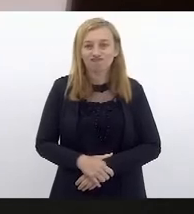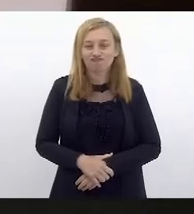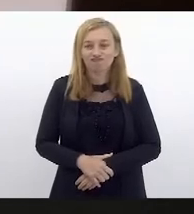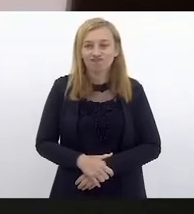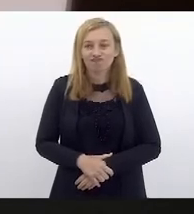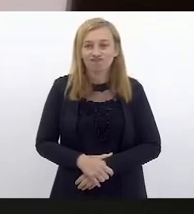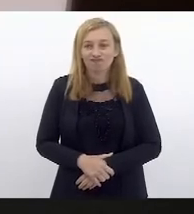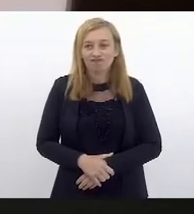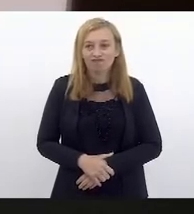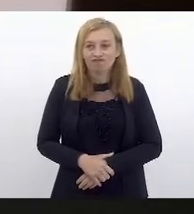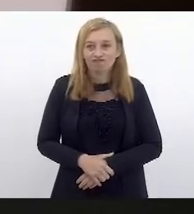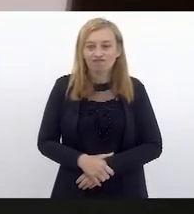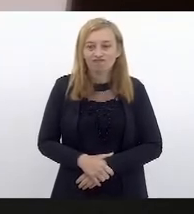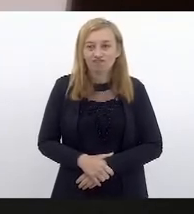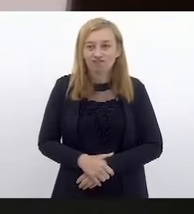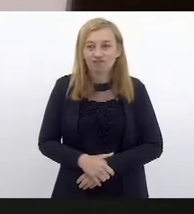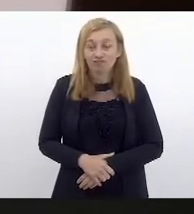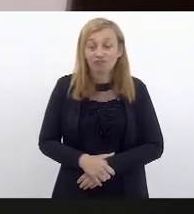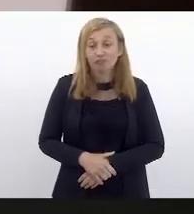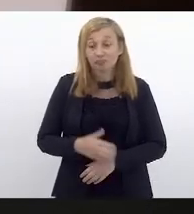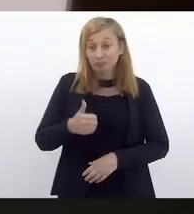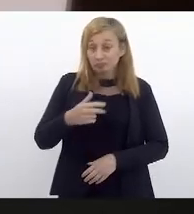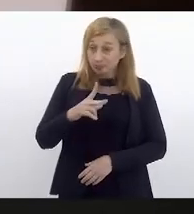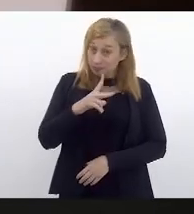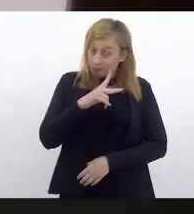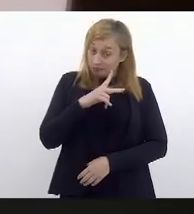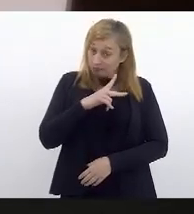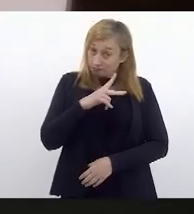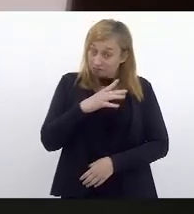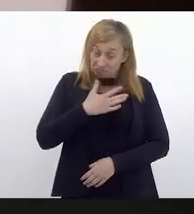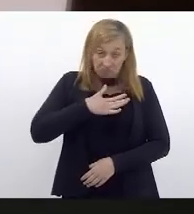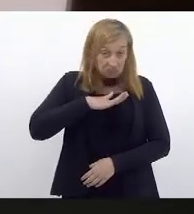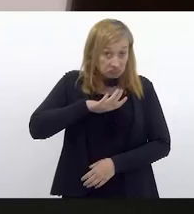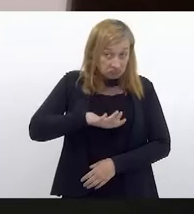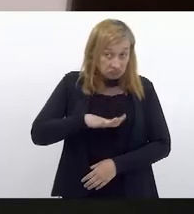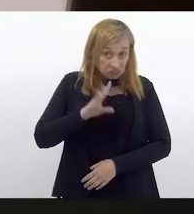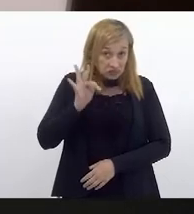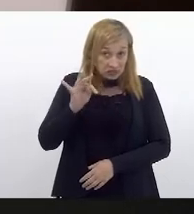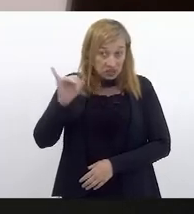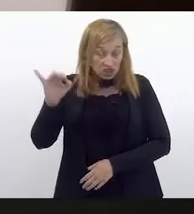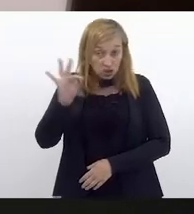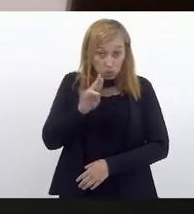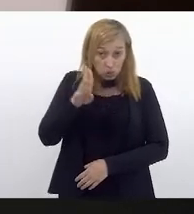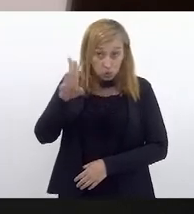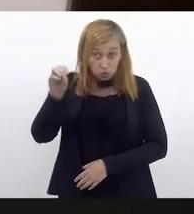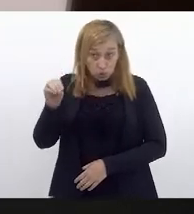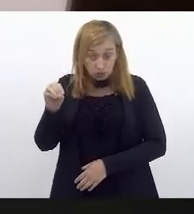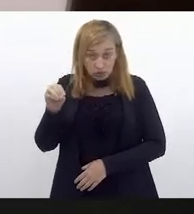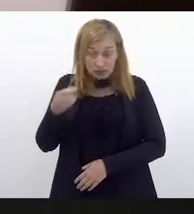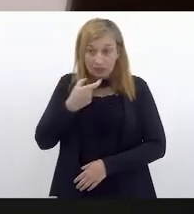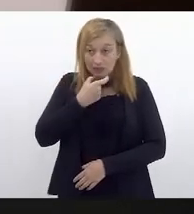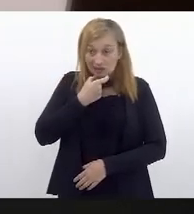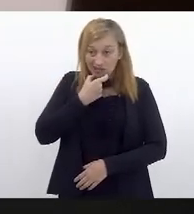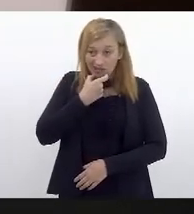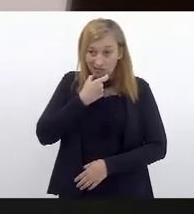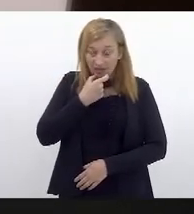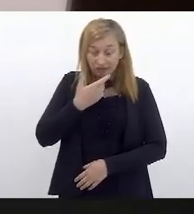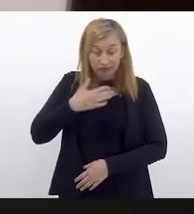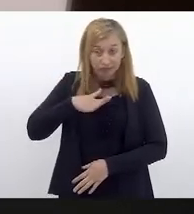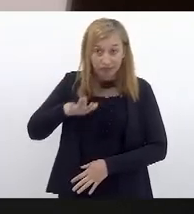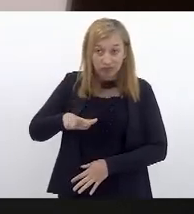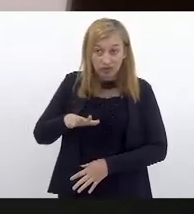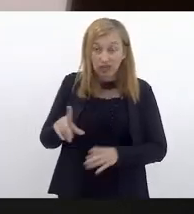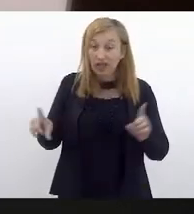primeiro tinha um título que eu particularmente não gosto, né, porque está em língua estrangeira, que era a